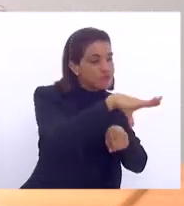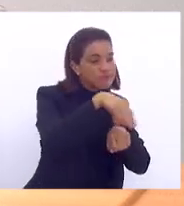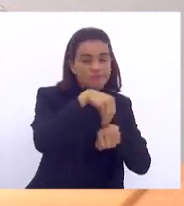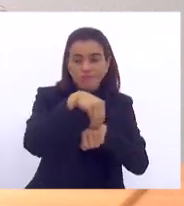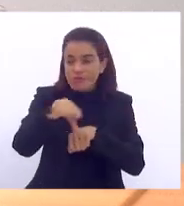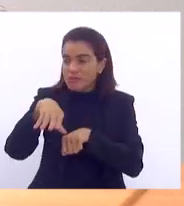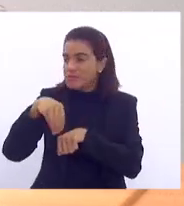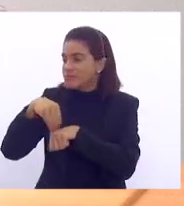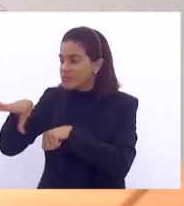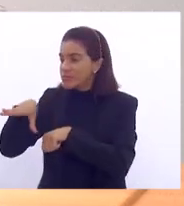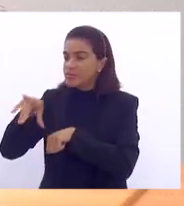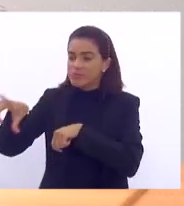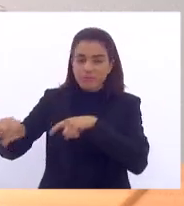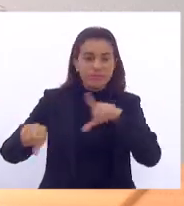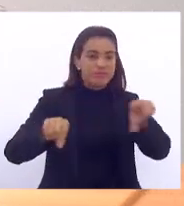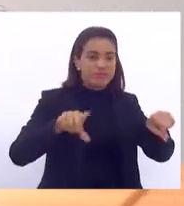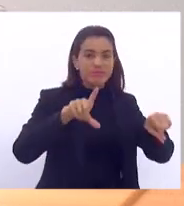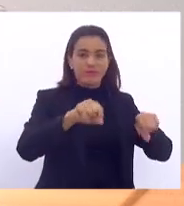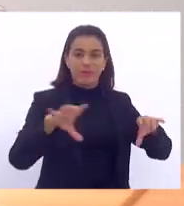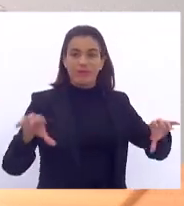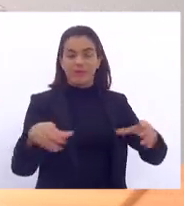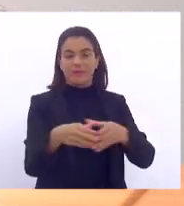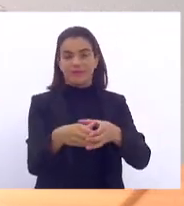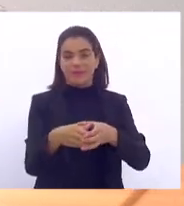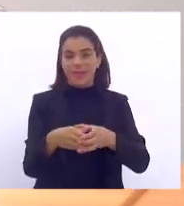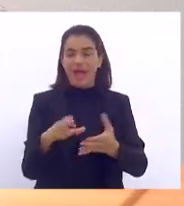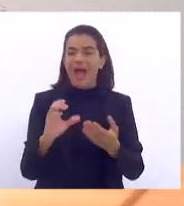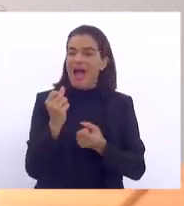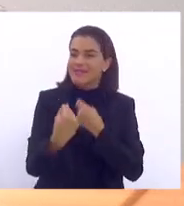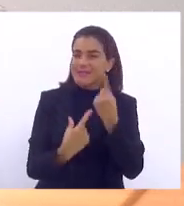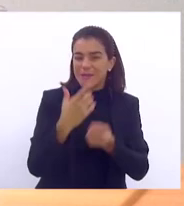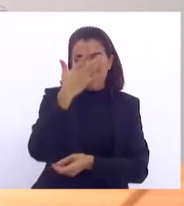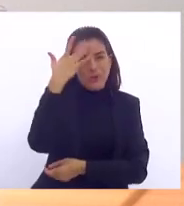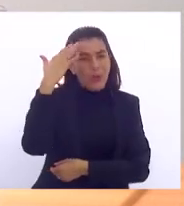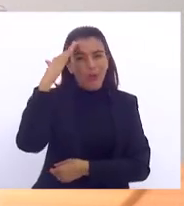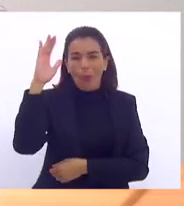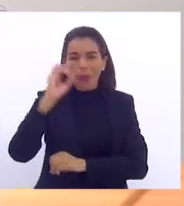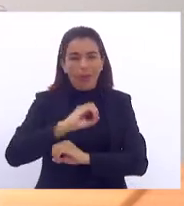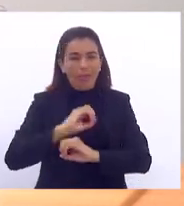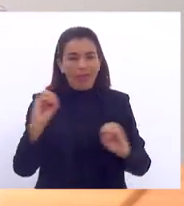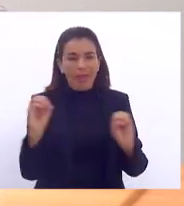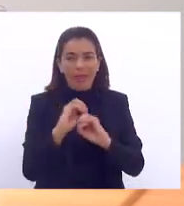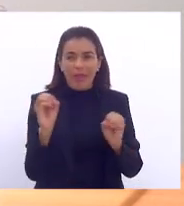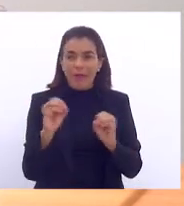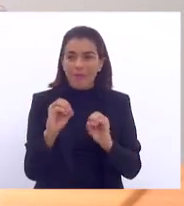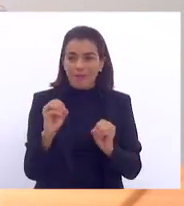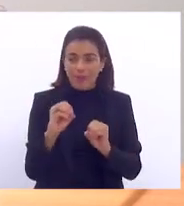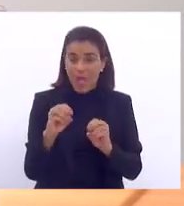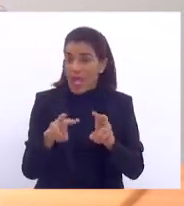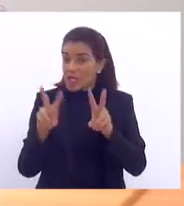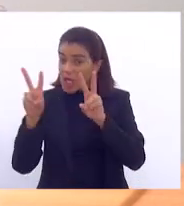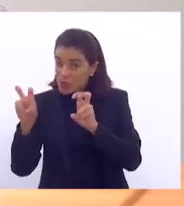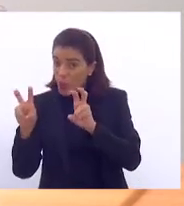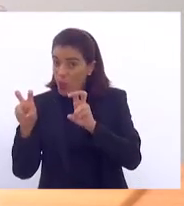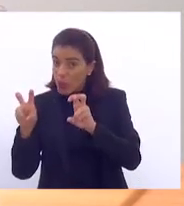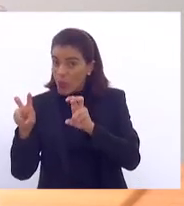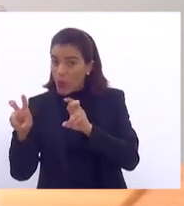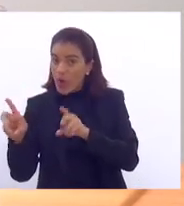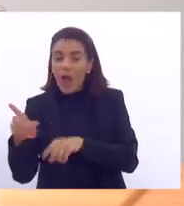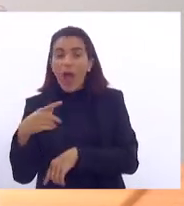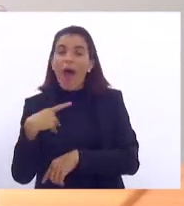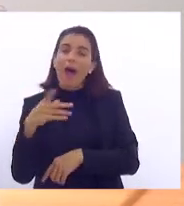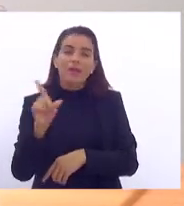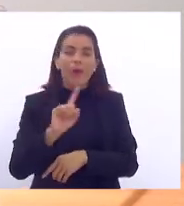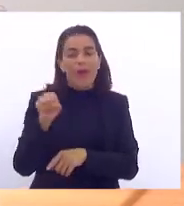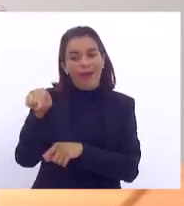fazer aquilo tem delegado poderes e às vezes as pessoas não entendem Ah eu quero falar com o deputado Rodrigo Vel sobre esse assunto ele delegou a